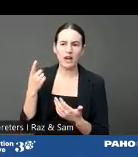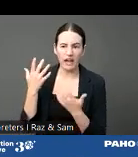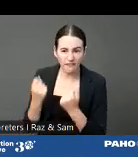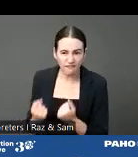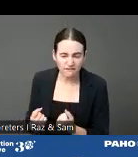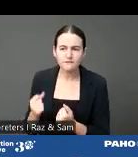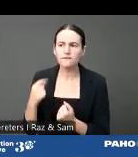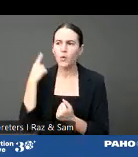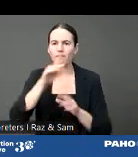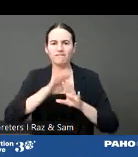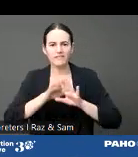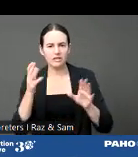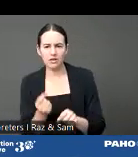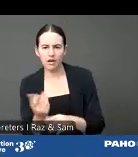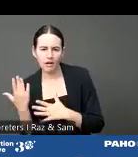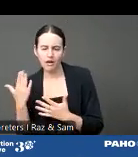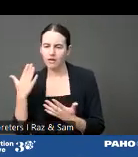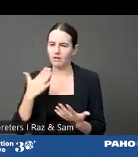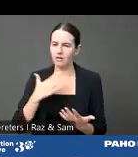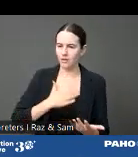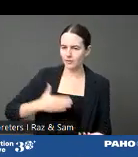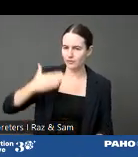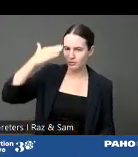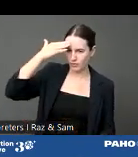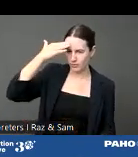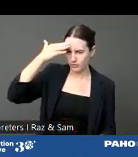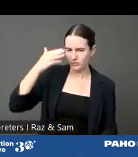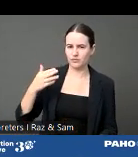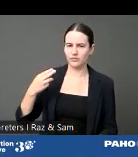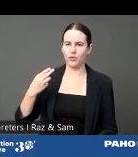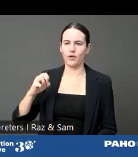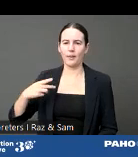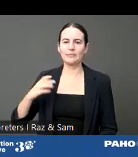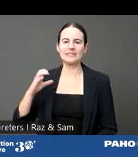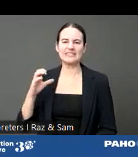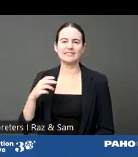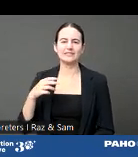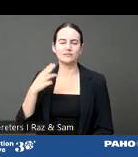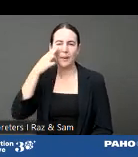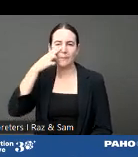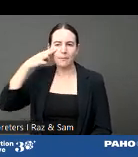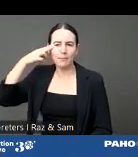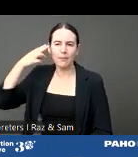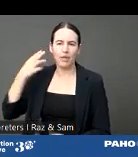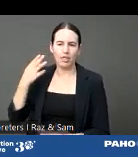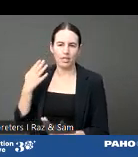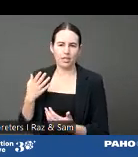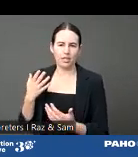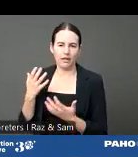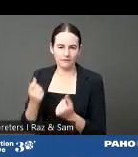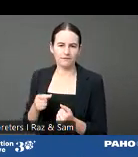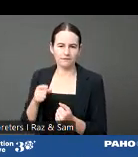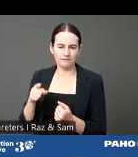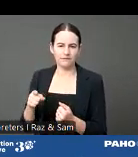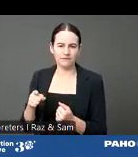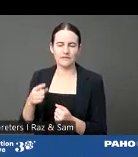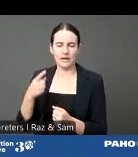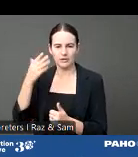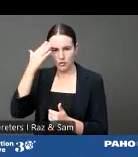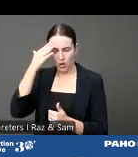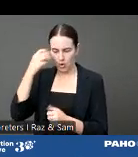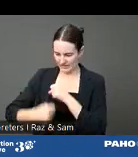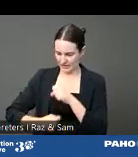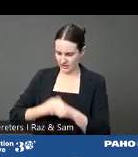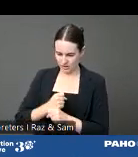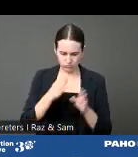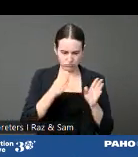elevadas de incidência de hepatite C e podemos ver os dados em que ano, a incidência também. Para cada uma das doenças podemos ver